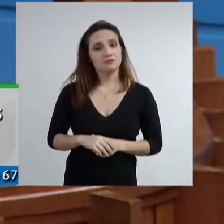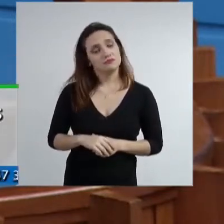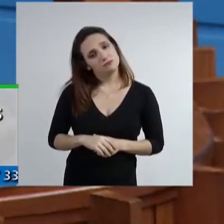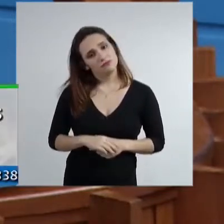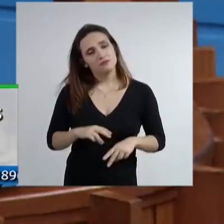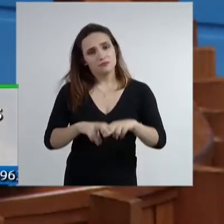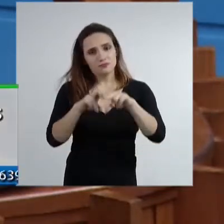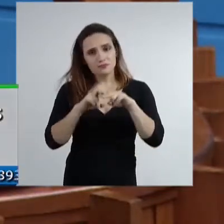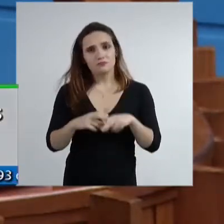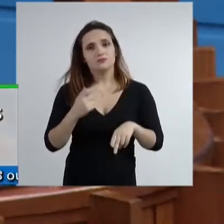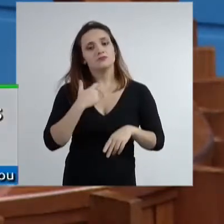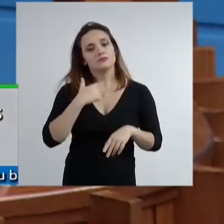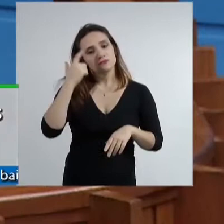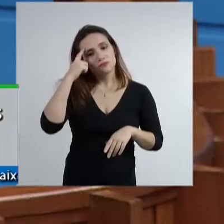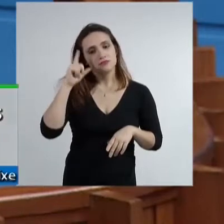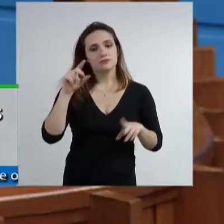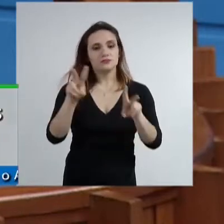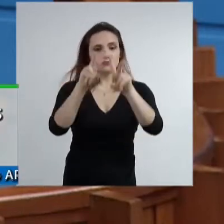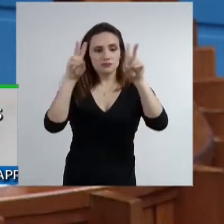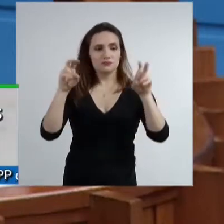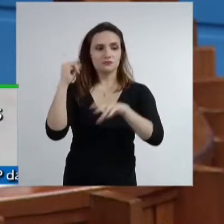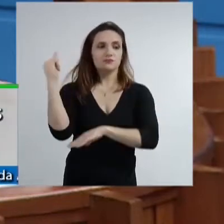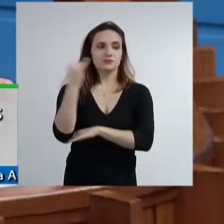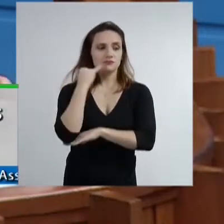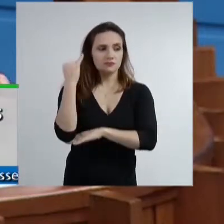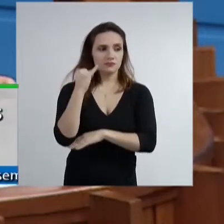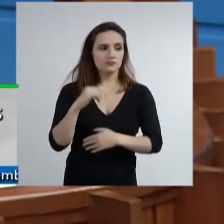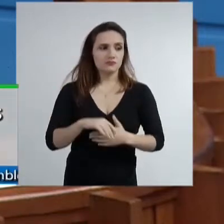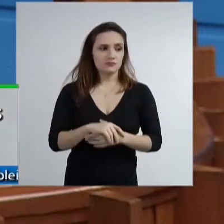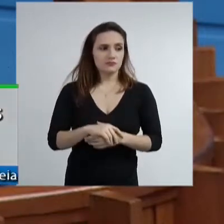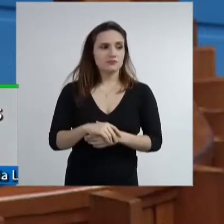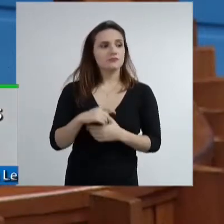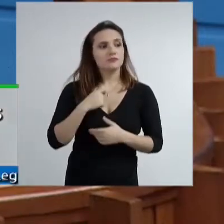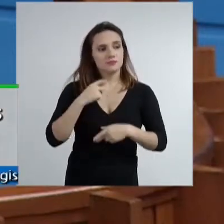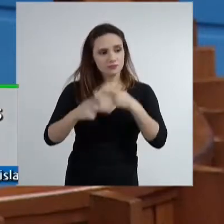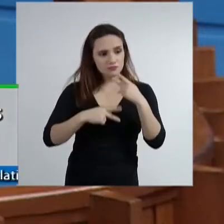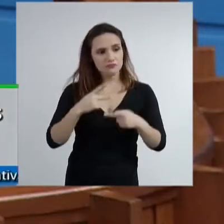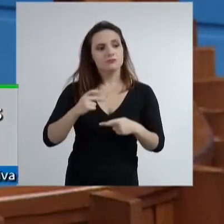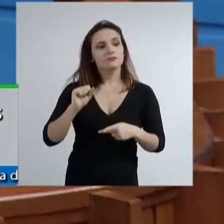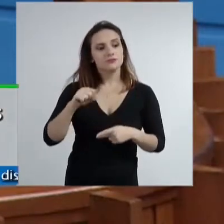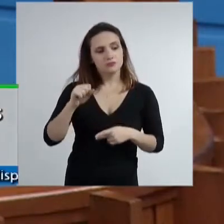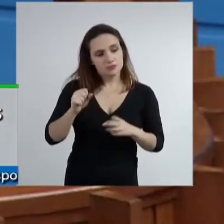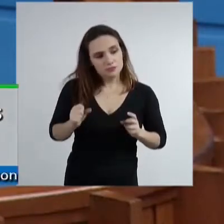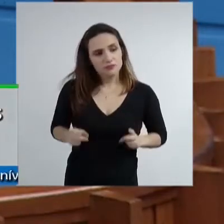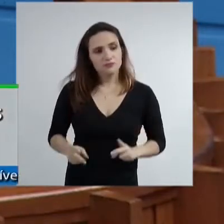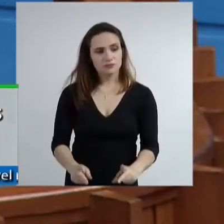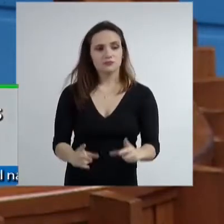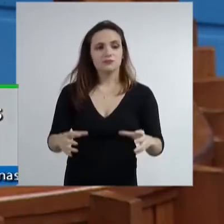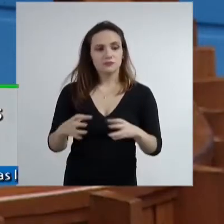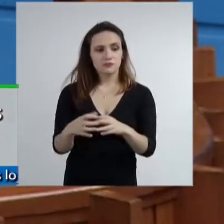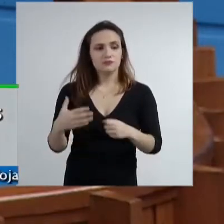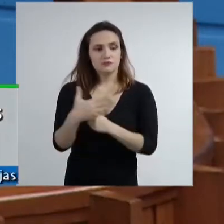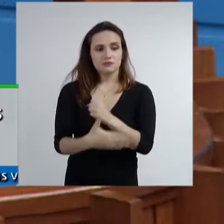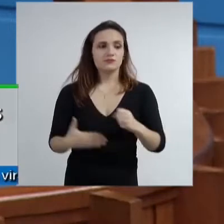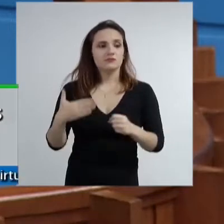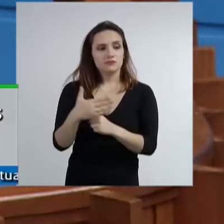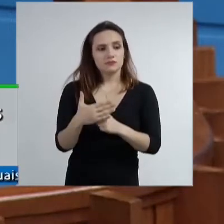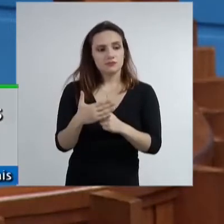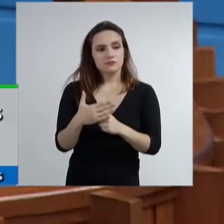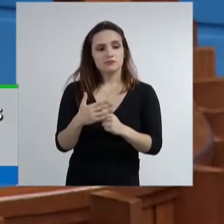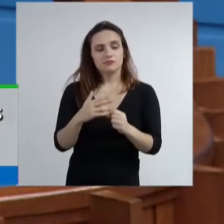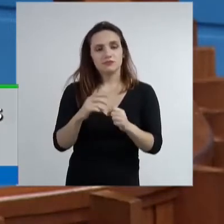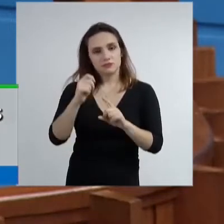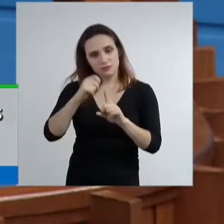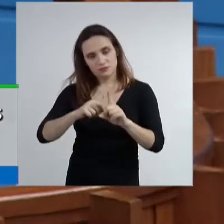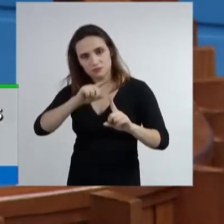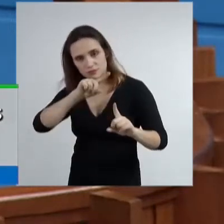Então, eu acho que é um assunto extremamente importante e, repito, a gente vai, com essa frente parlamentar, promover no mês que